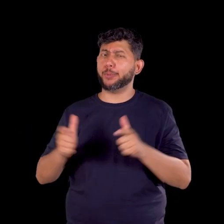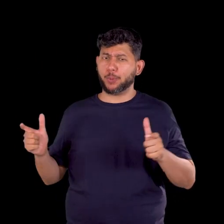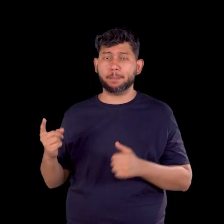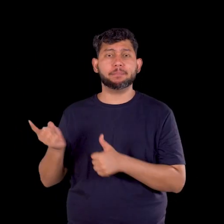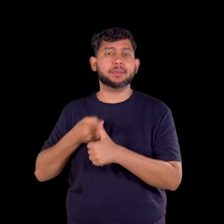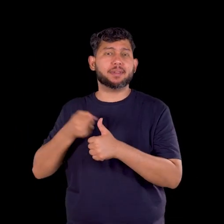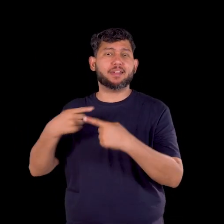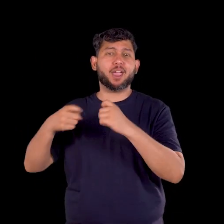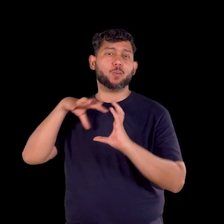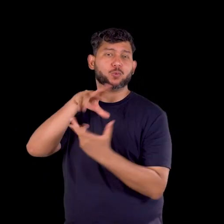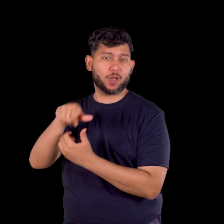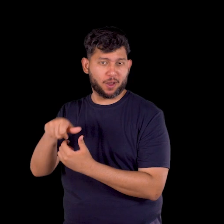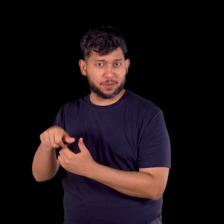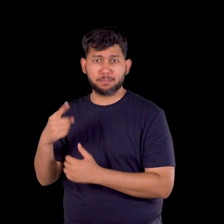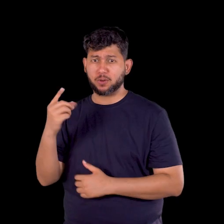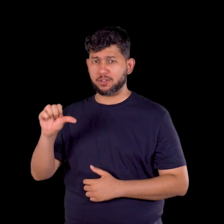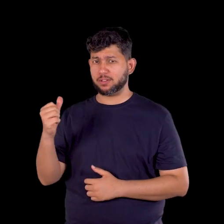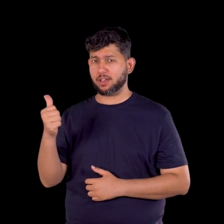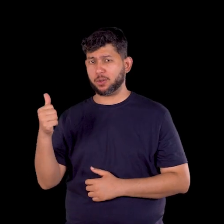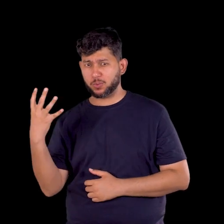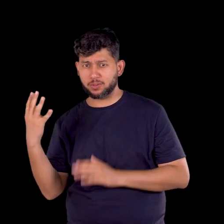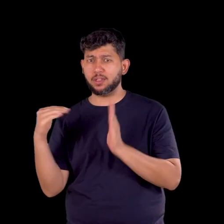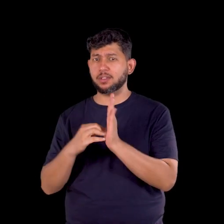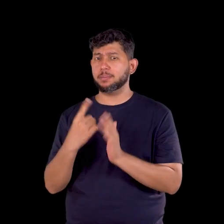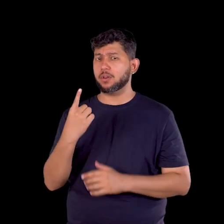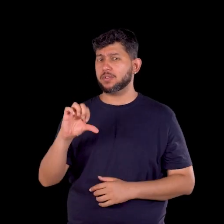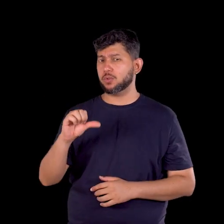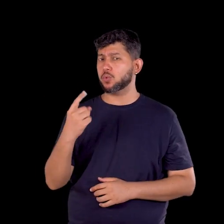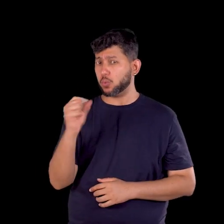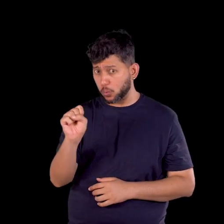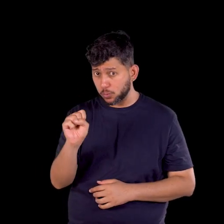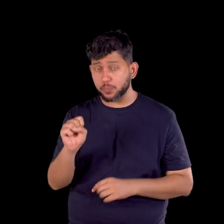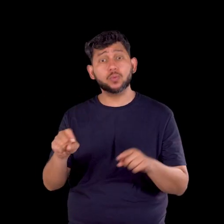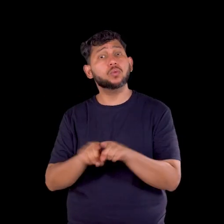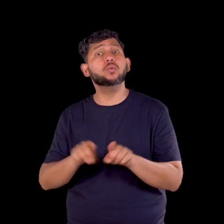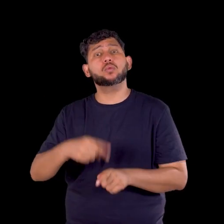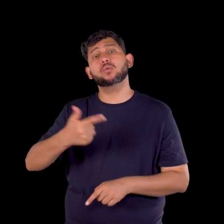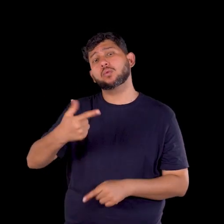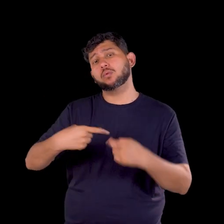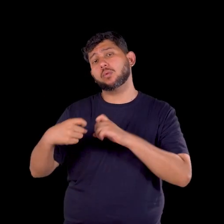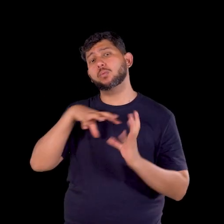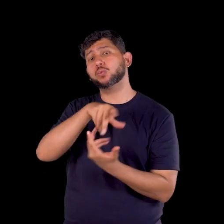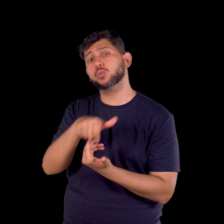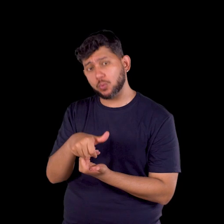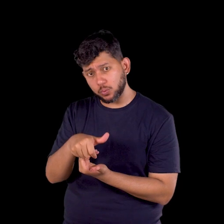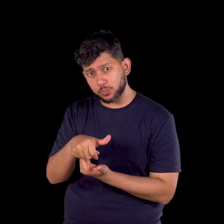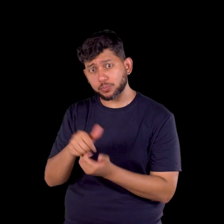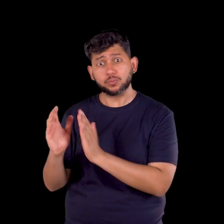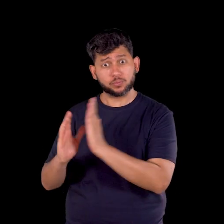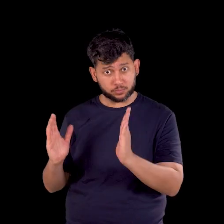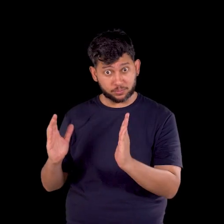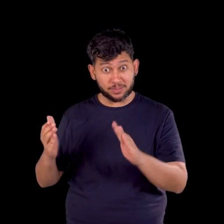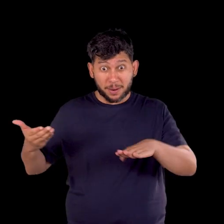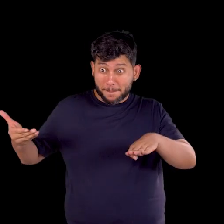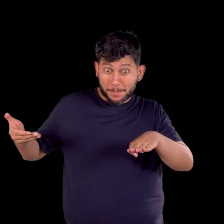Primeira Guerra Mundial, de 1914 a 1918, como durante a Segunda Guerra Mundial. O Porto